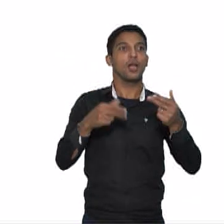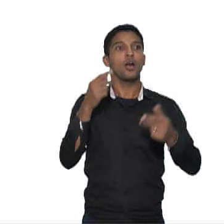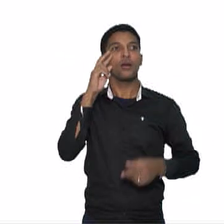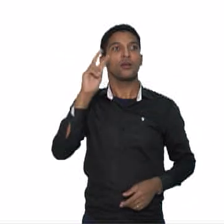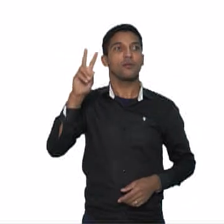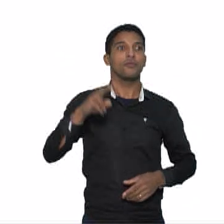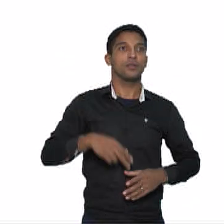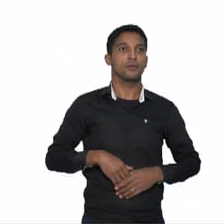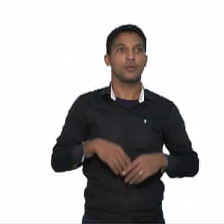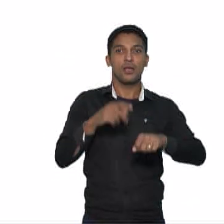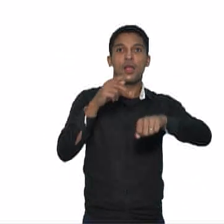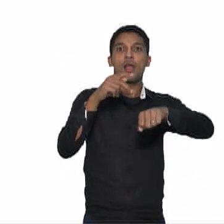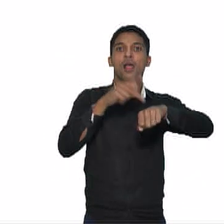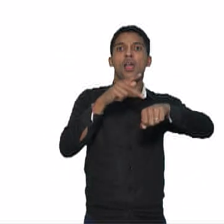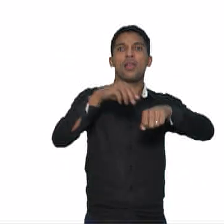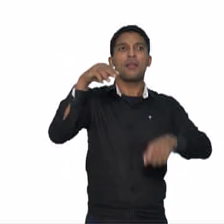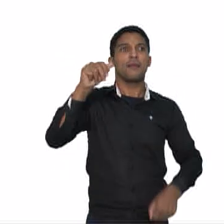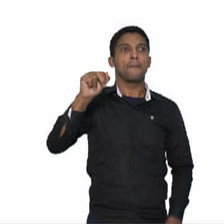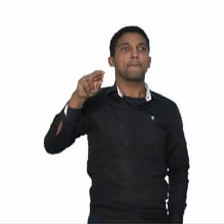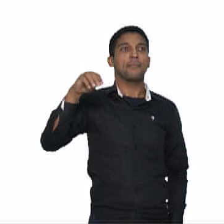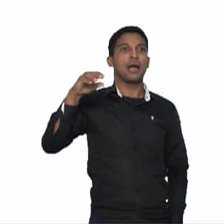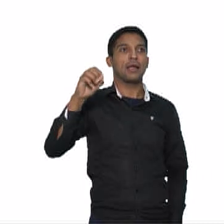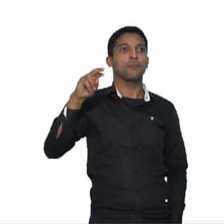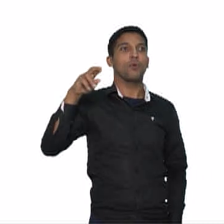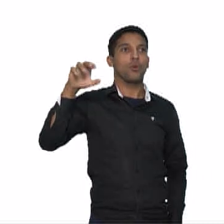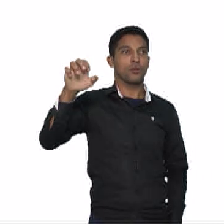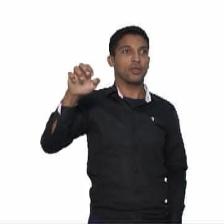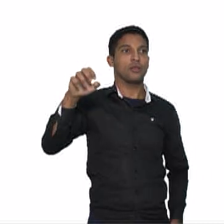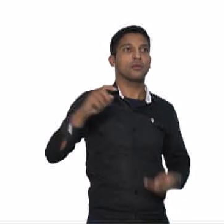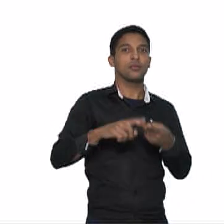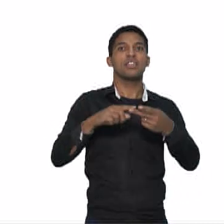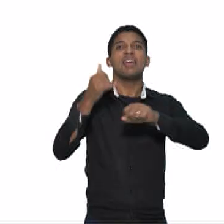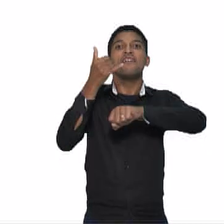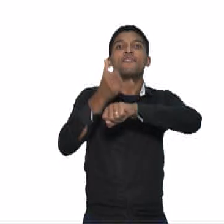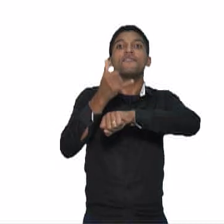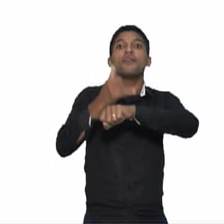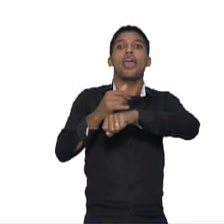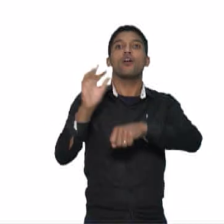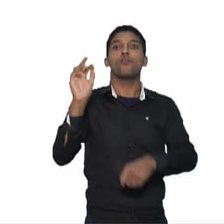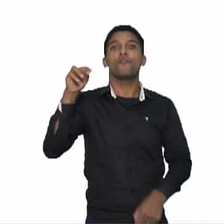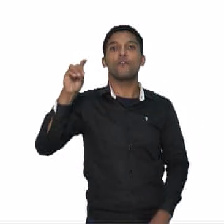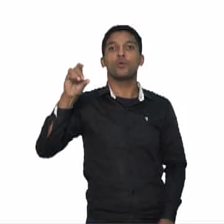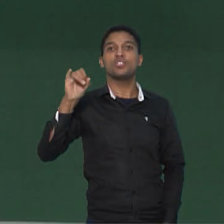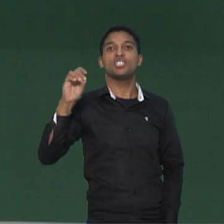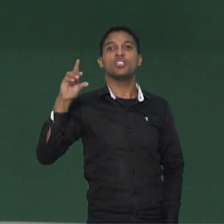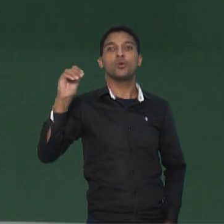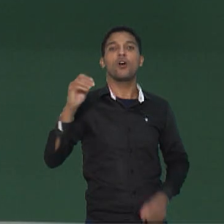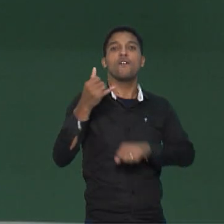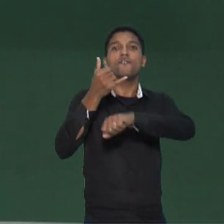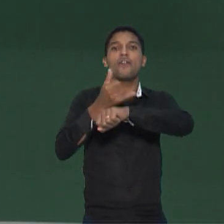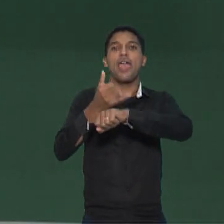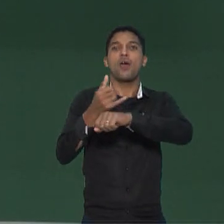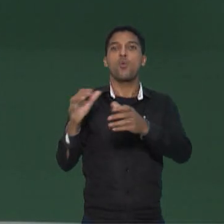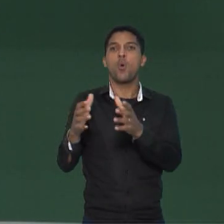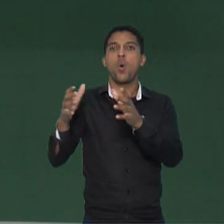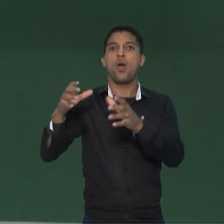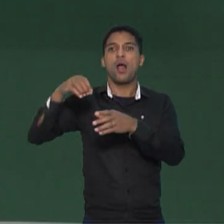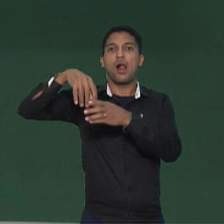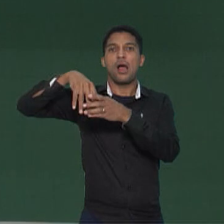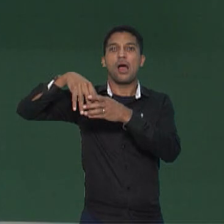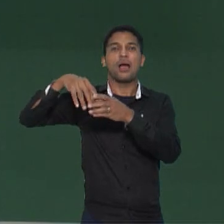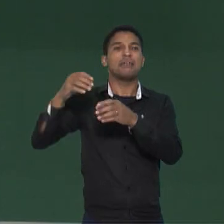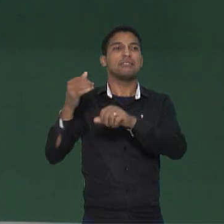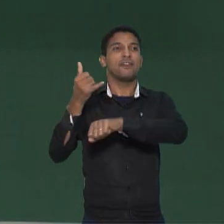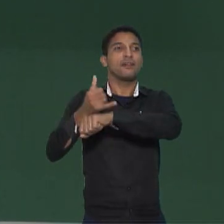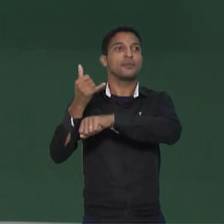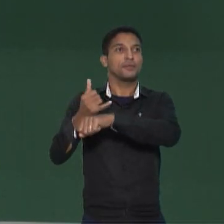funcionalidade. Sistemas de construção feitos a partir dos arcos de 180 graus romanos. Então, isso a gente está falando da arquitetura. Então, volta a simplificar,